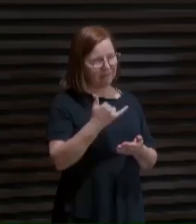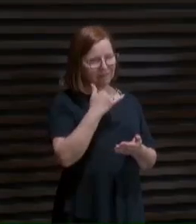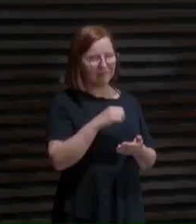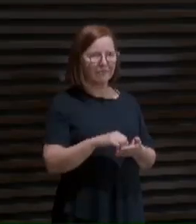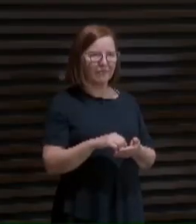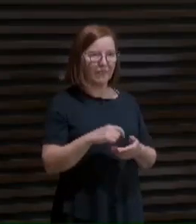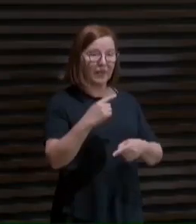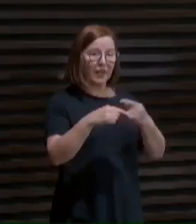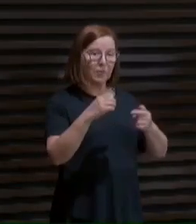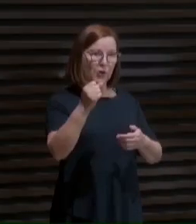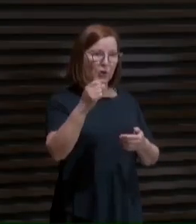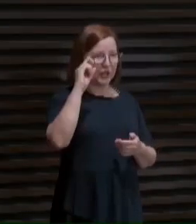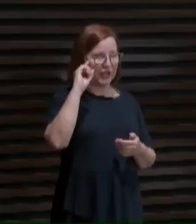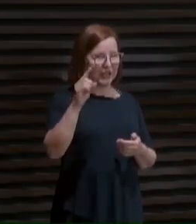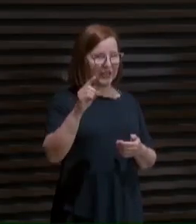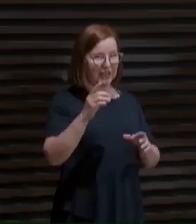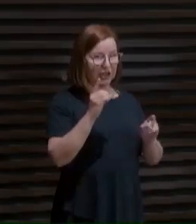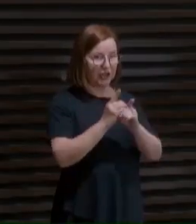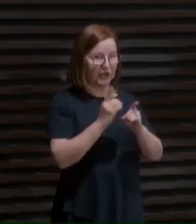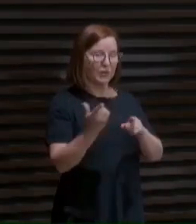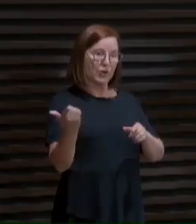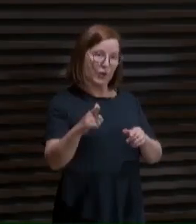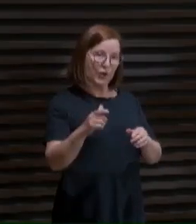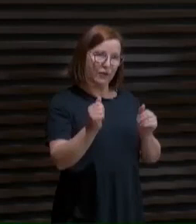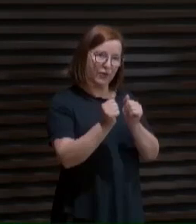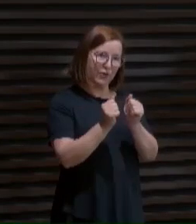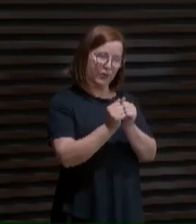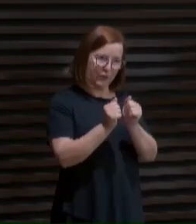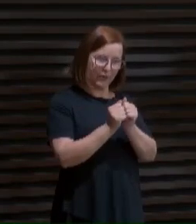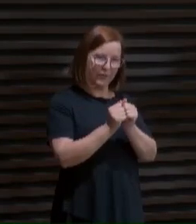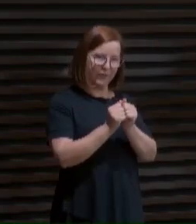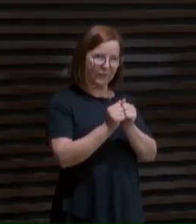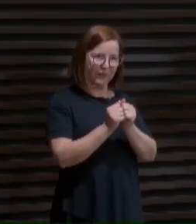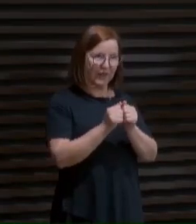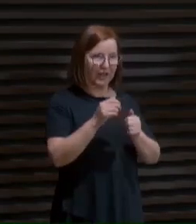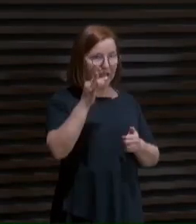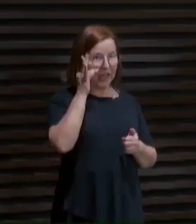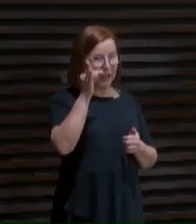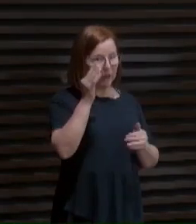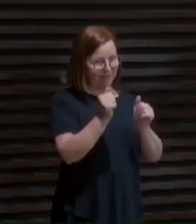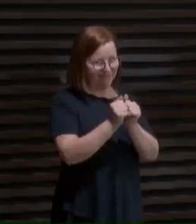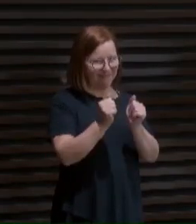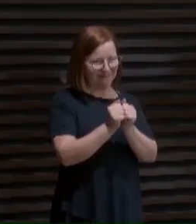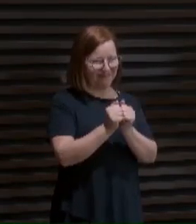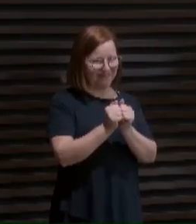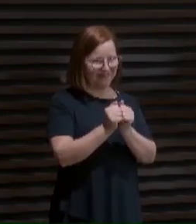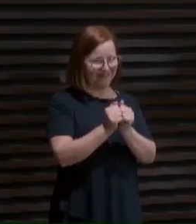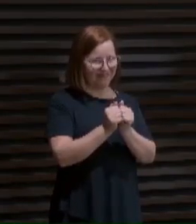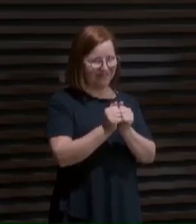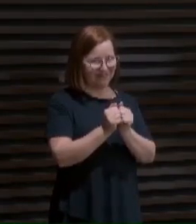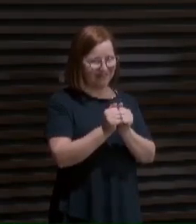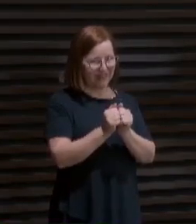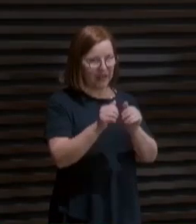Passado 8 dias, estavam outra vez ali, reunidos os seus discípulos e Tomé com eles. Estando as